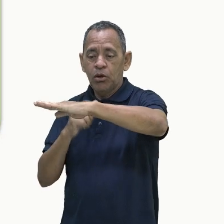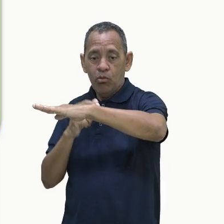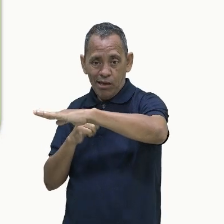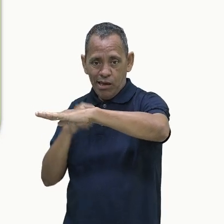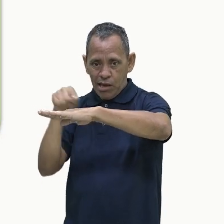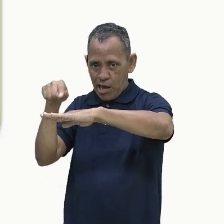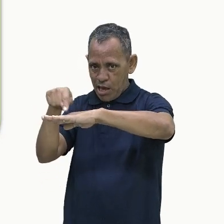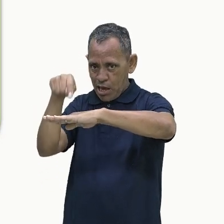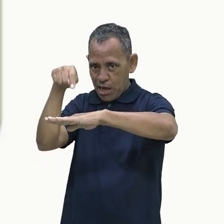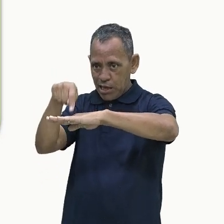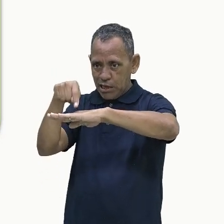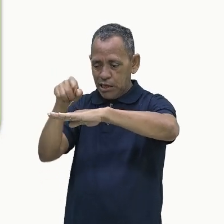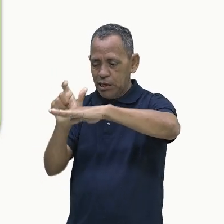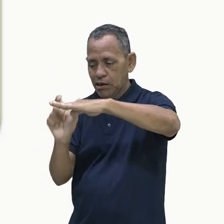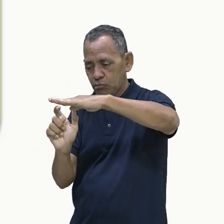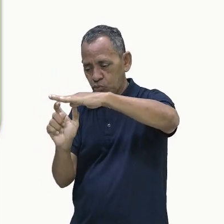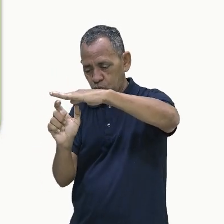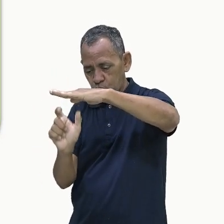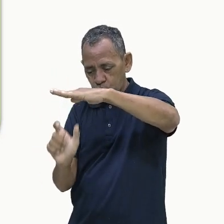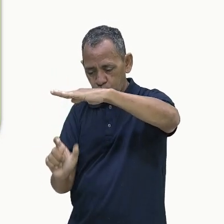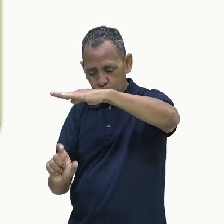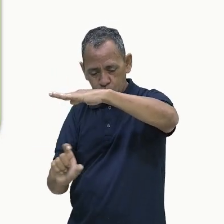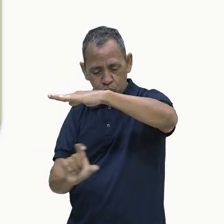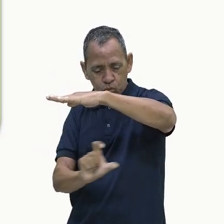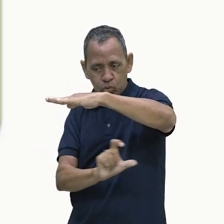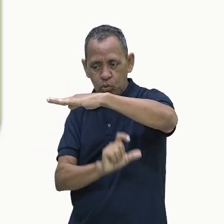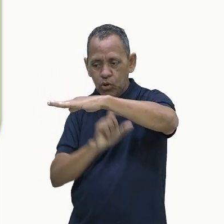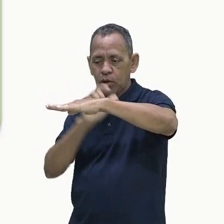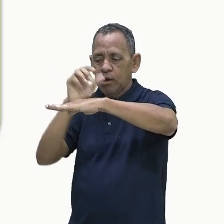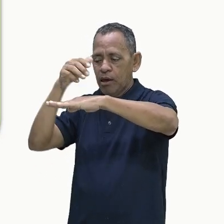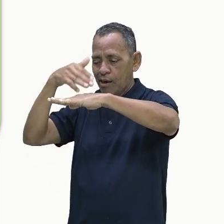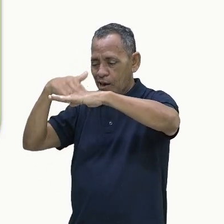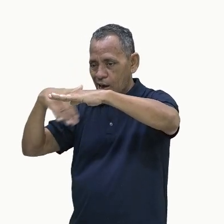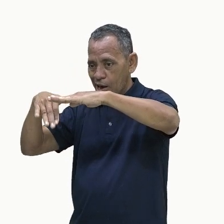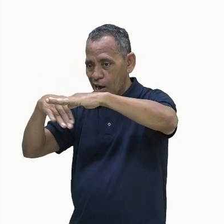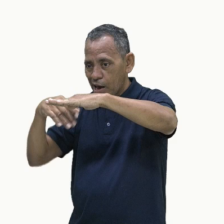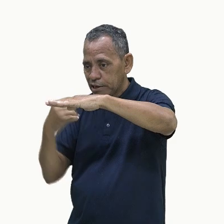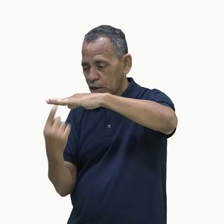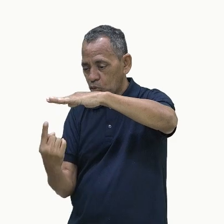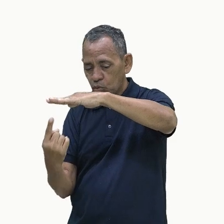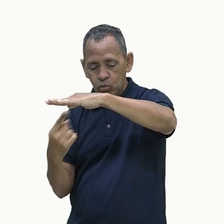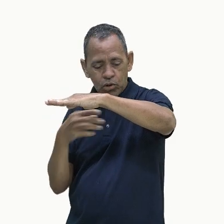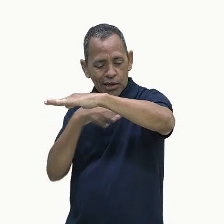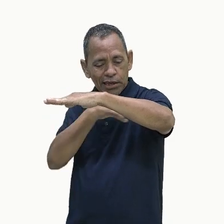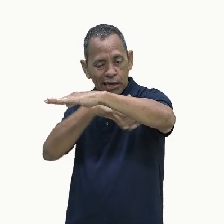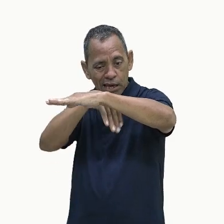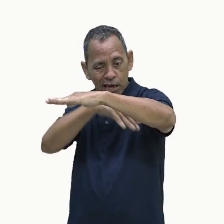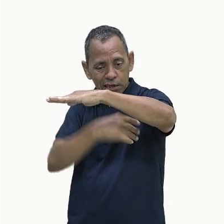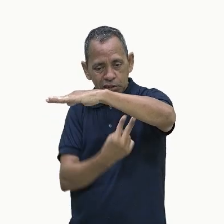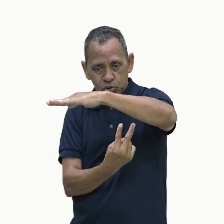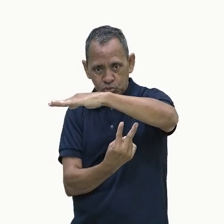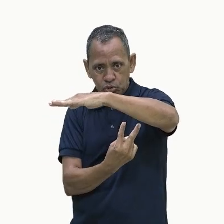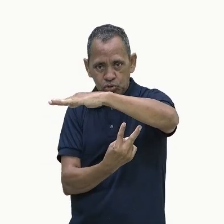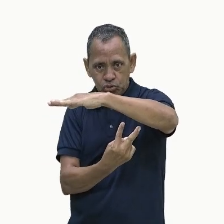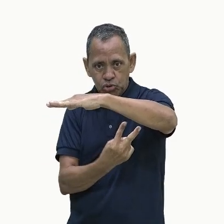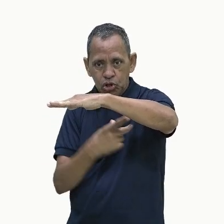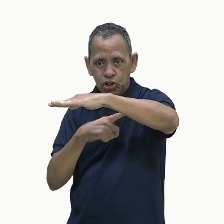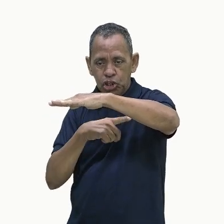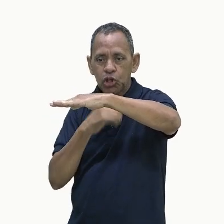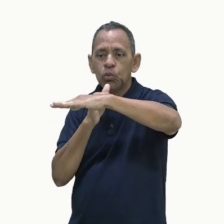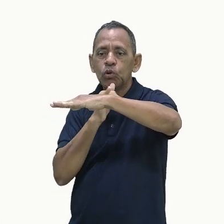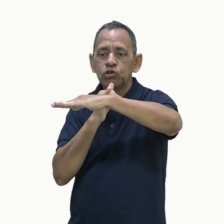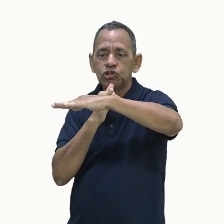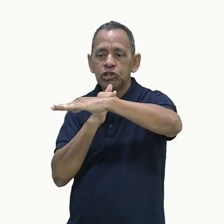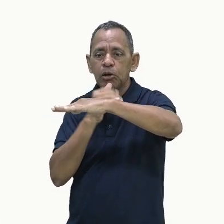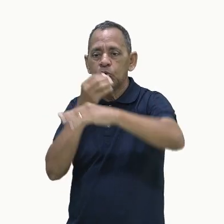saída. E com base nisso, nós temos o seguinte, ó. Você tem um exemplo, como